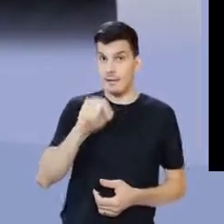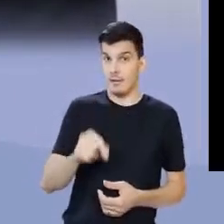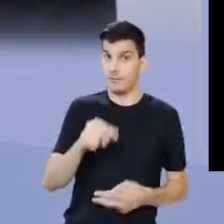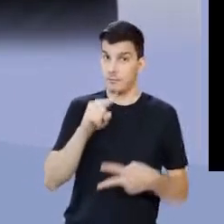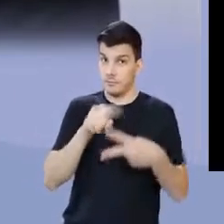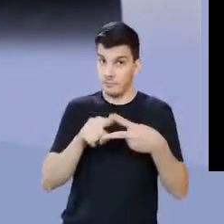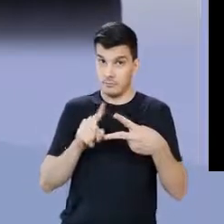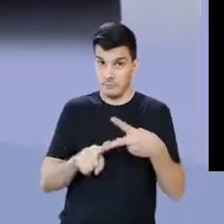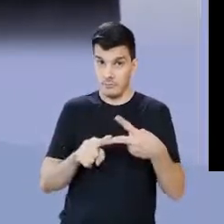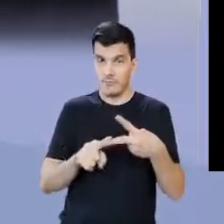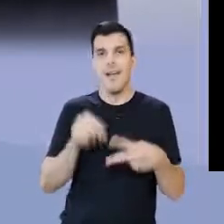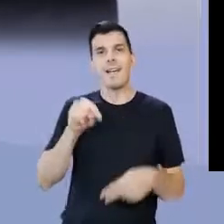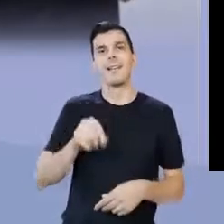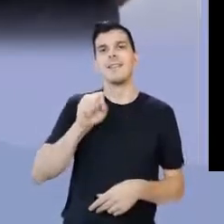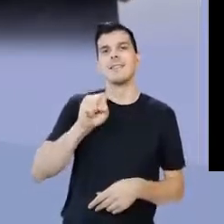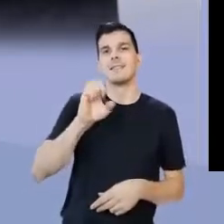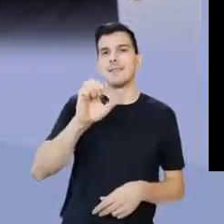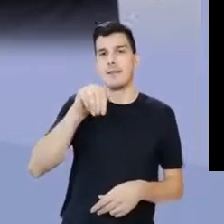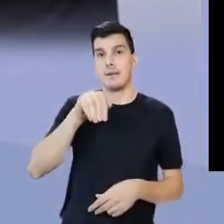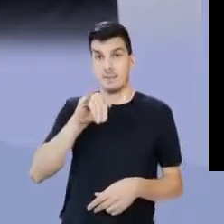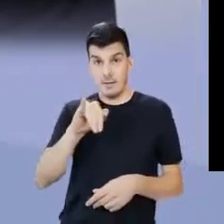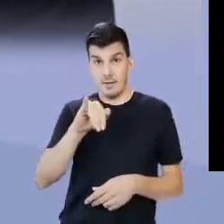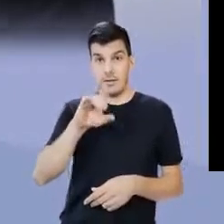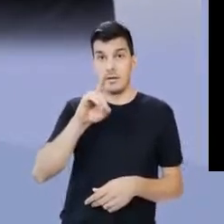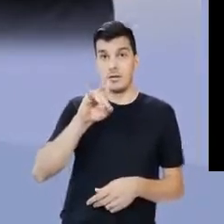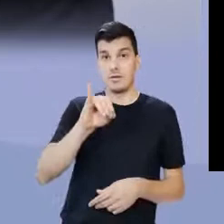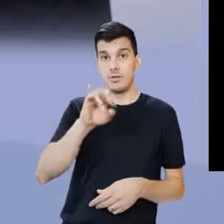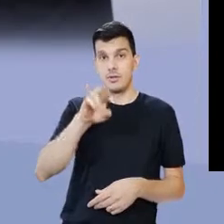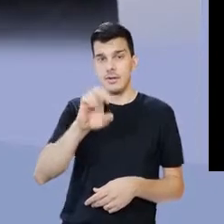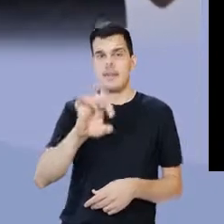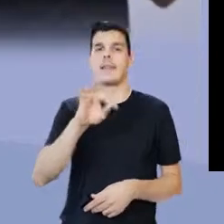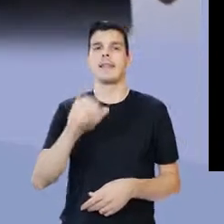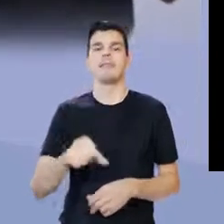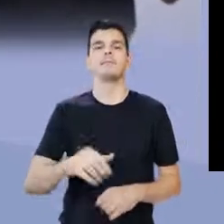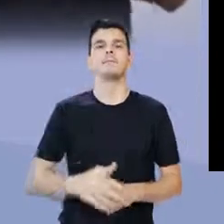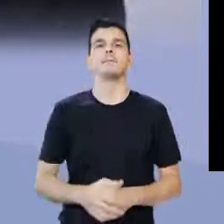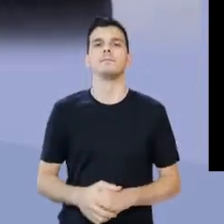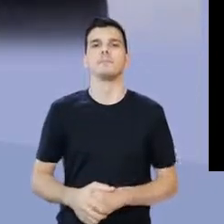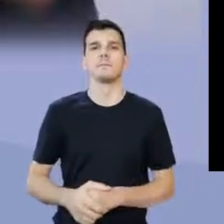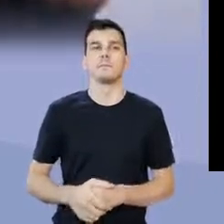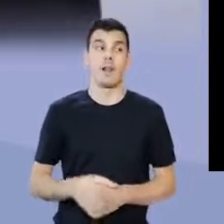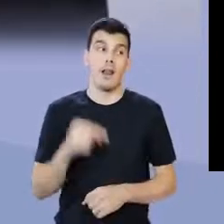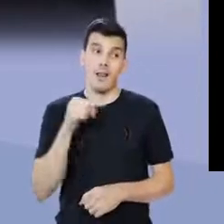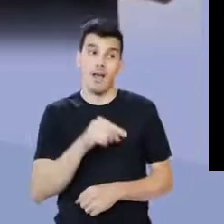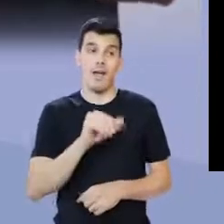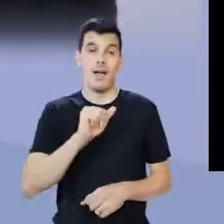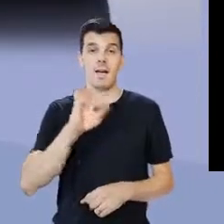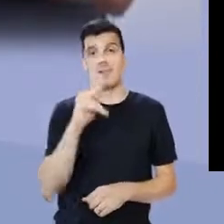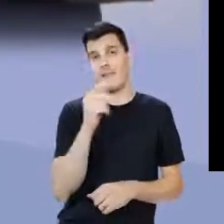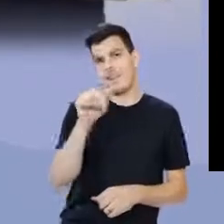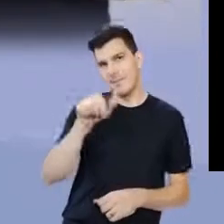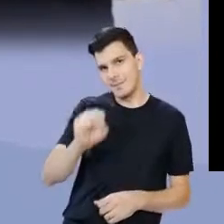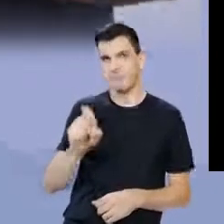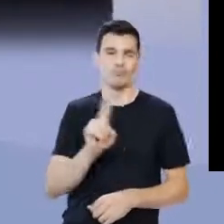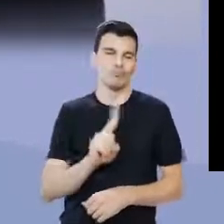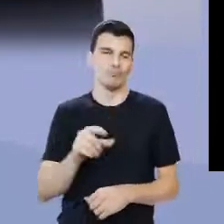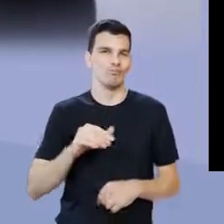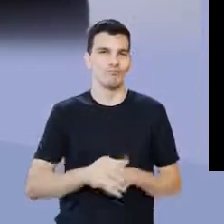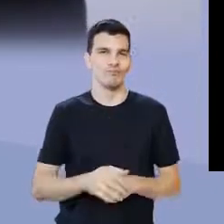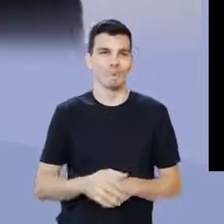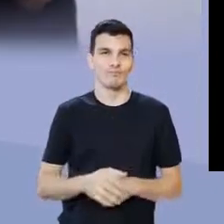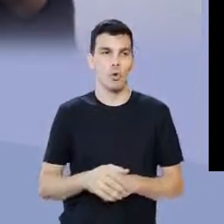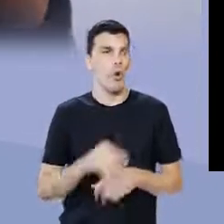existe a participação semidireta, uma democracia semidireta. Em Atenas, não. Era direta. O